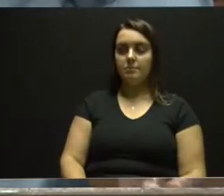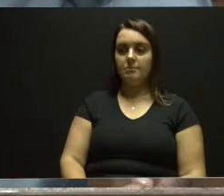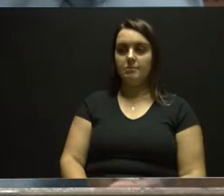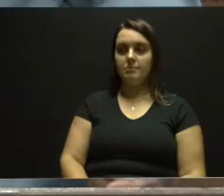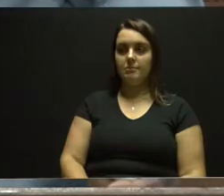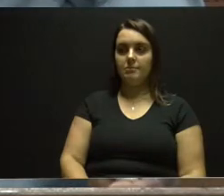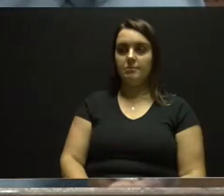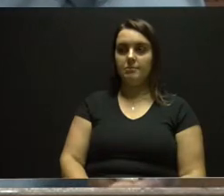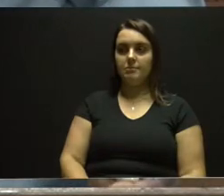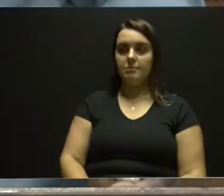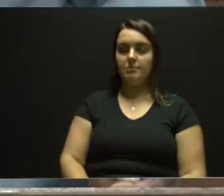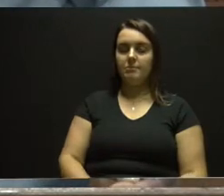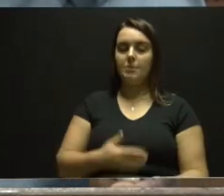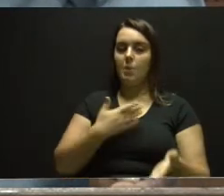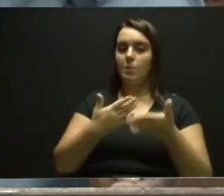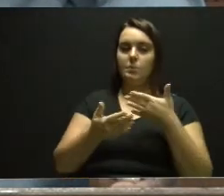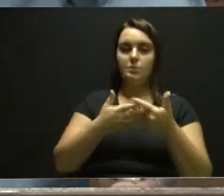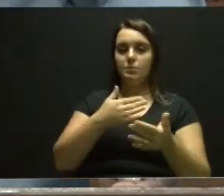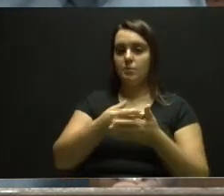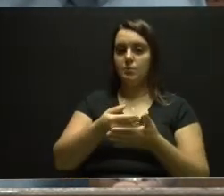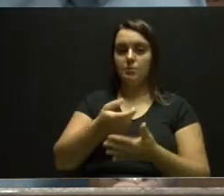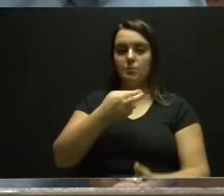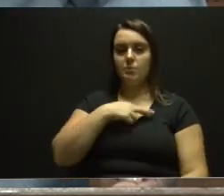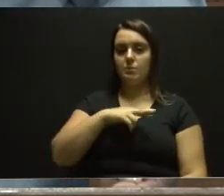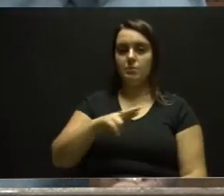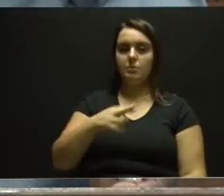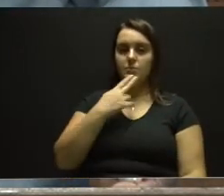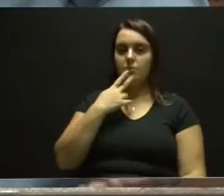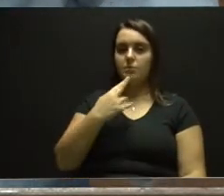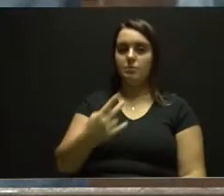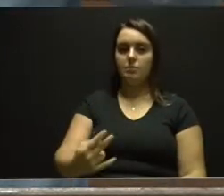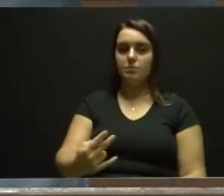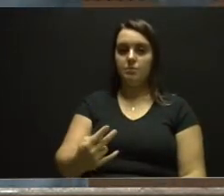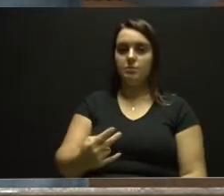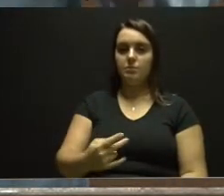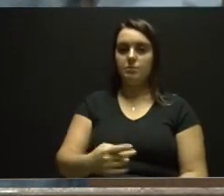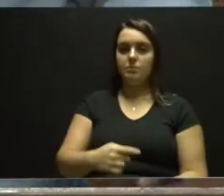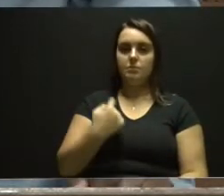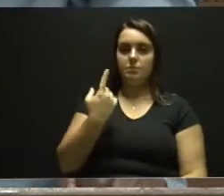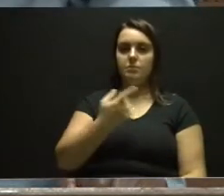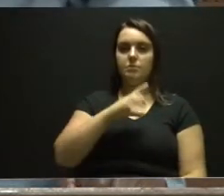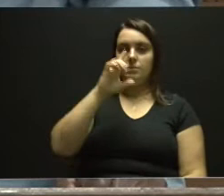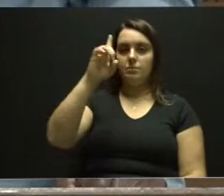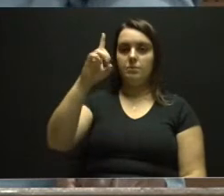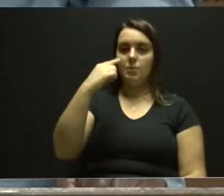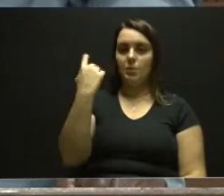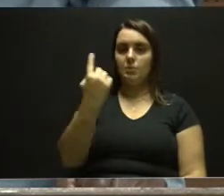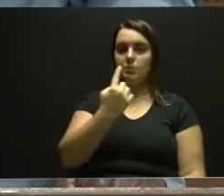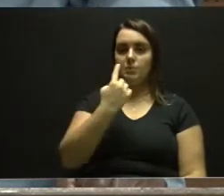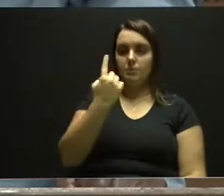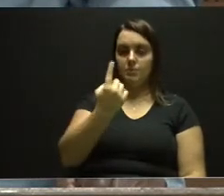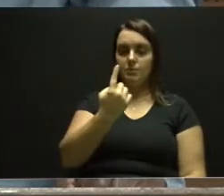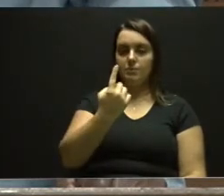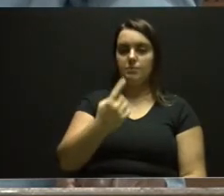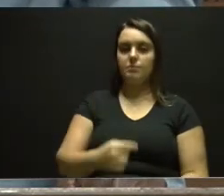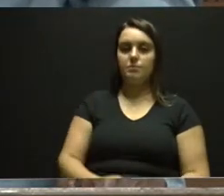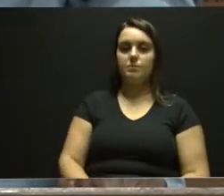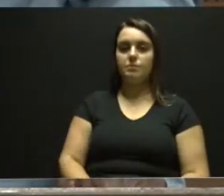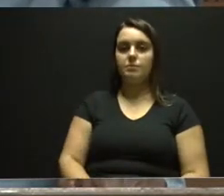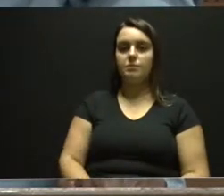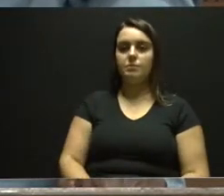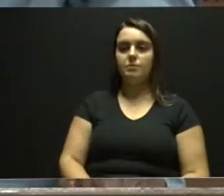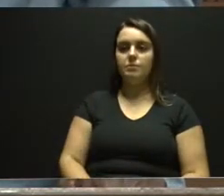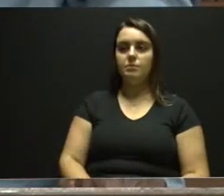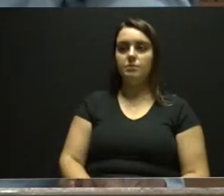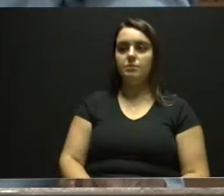de credo religioso ficou o nosso deus é um só uma